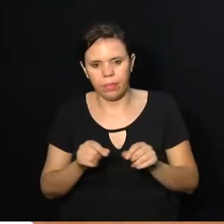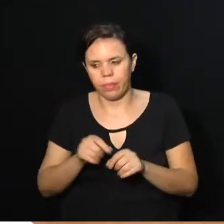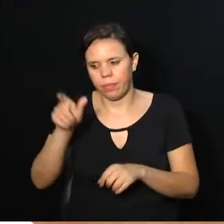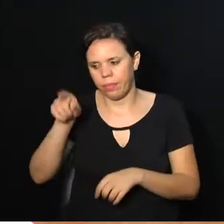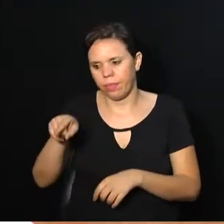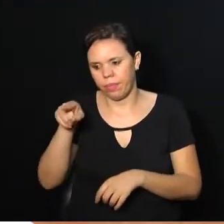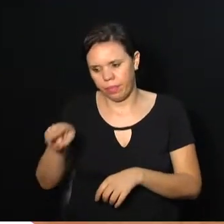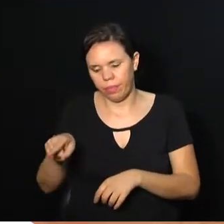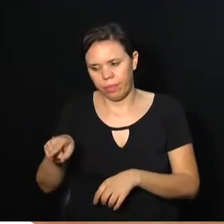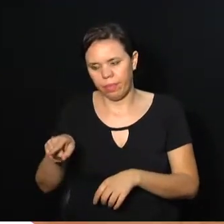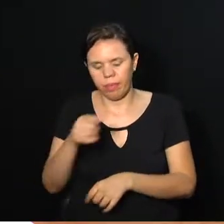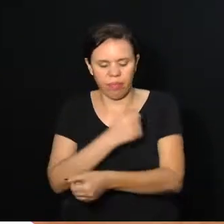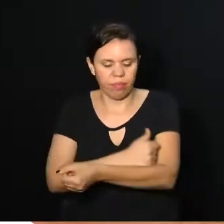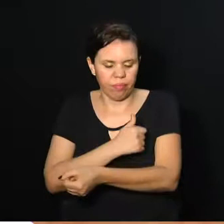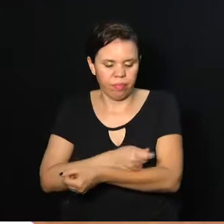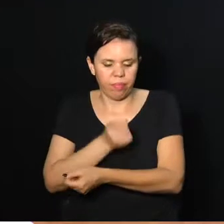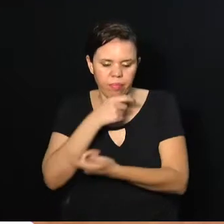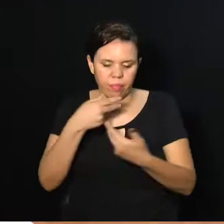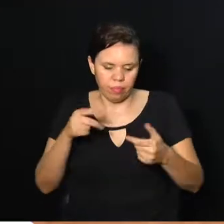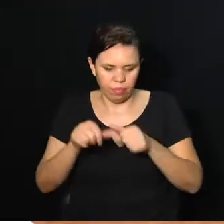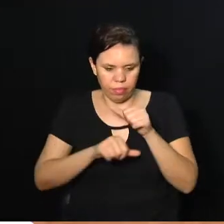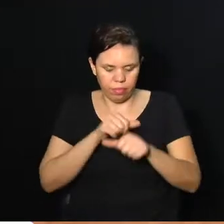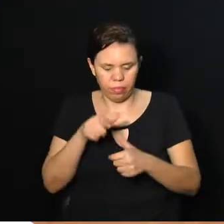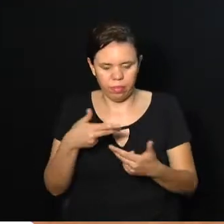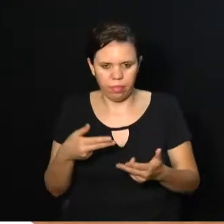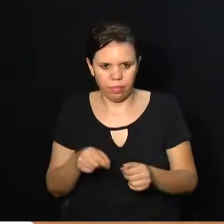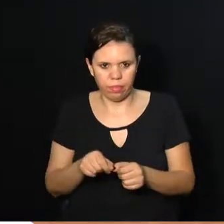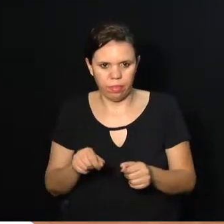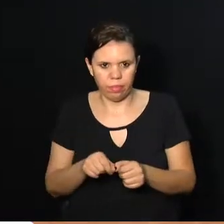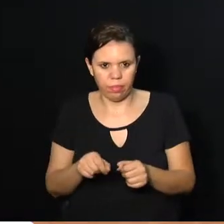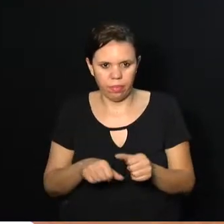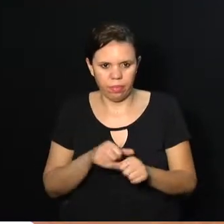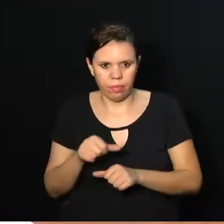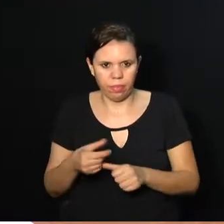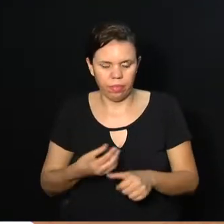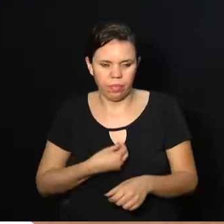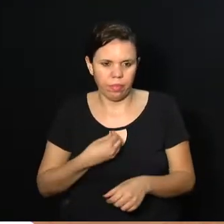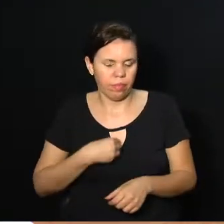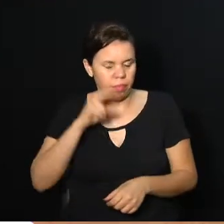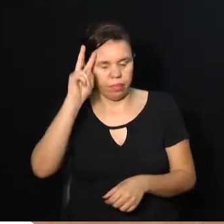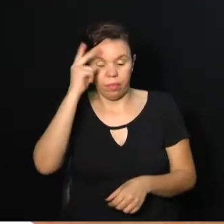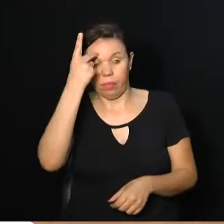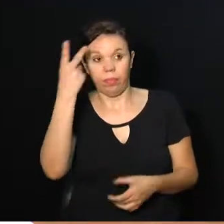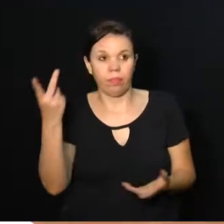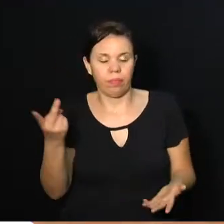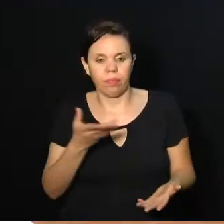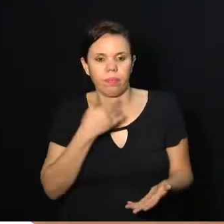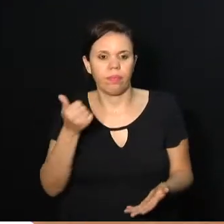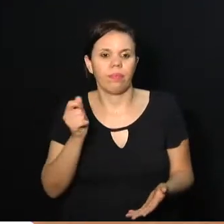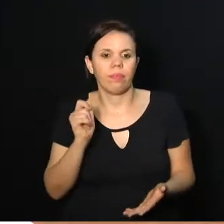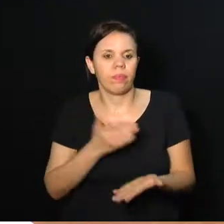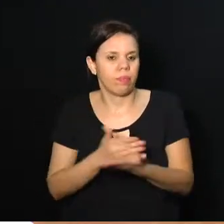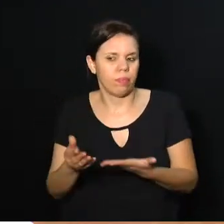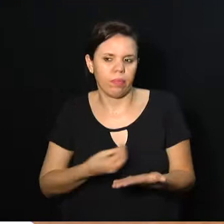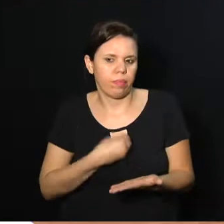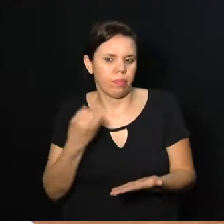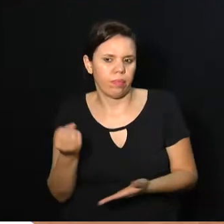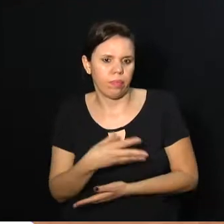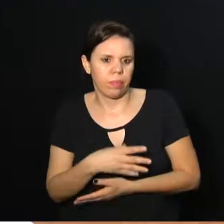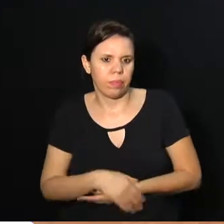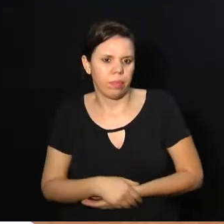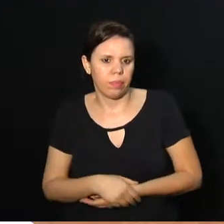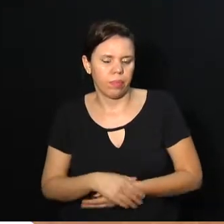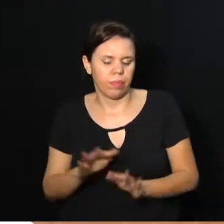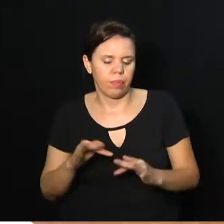de drogas, ela pode mudar essa situação, né? Ela pode mudar de vida, né? E ela pode querer começar uma nova vida e montar uma